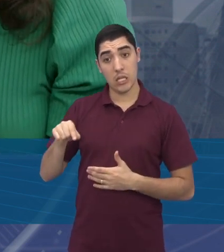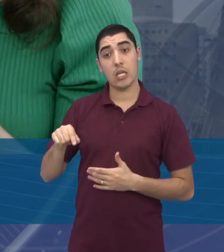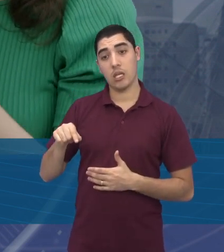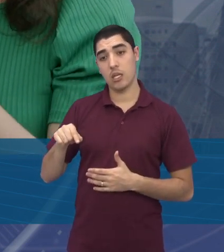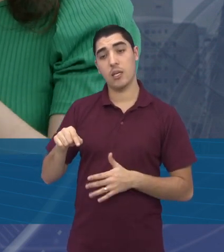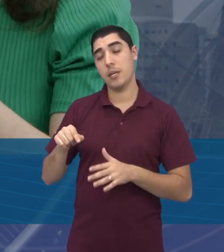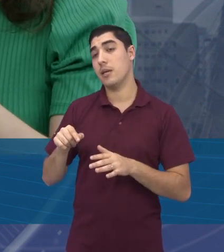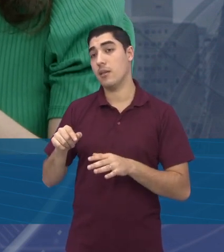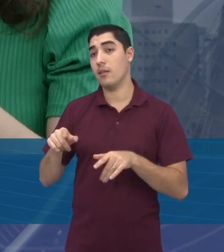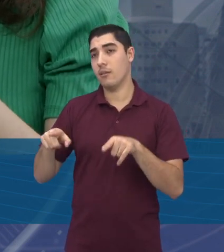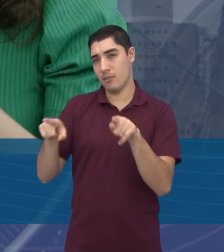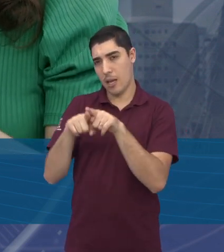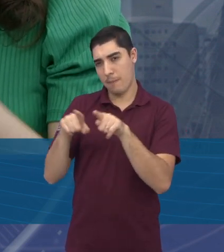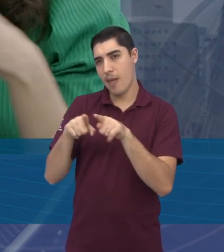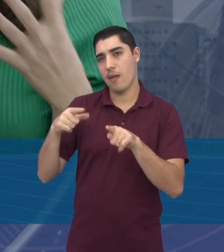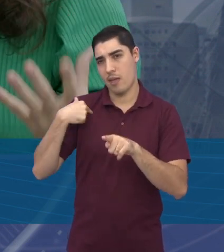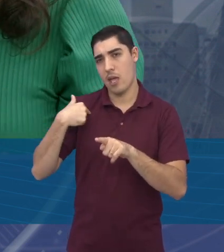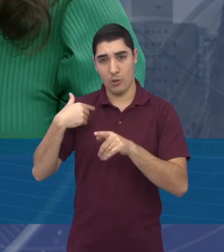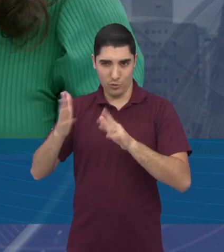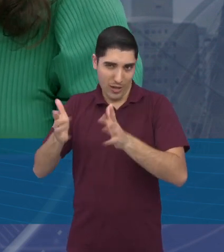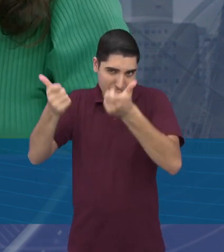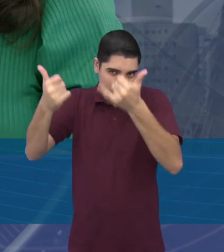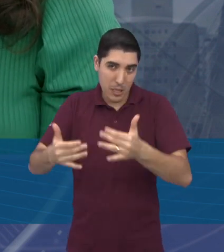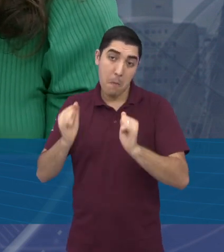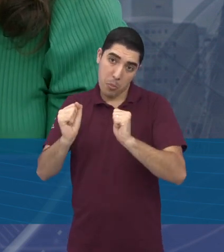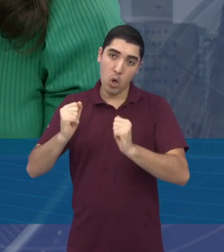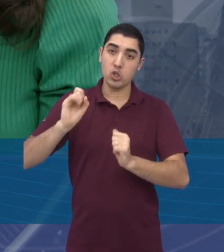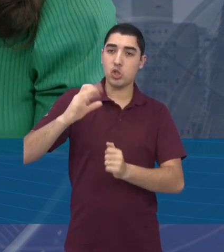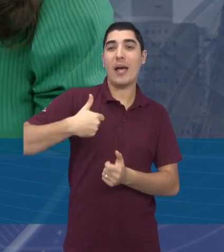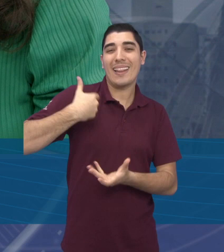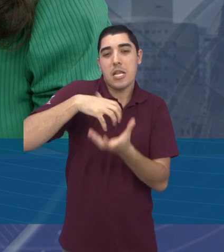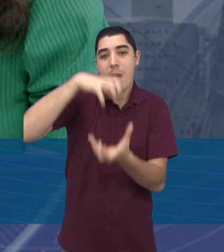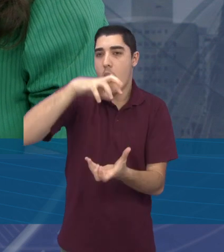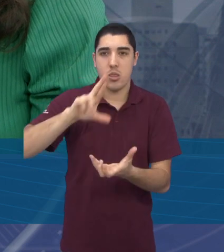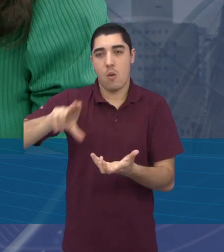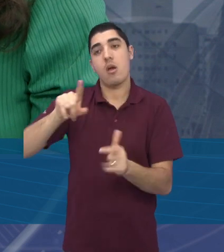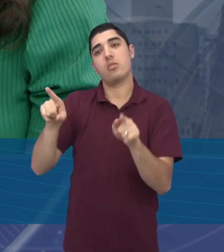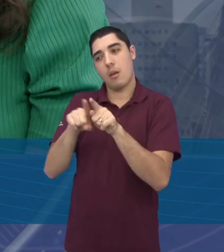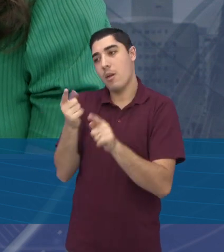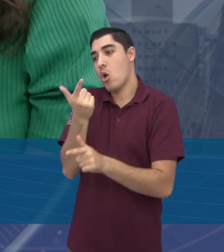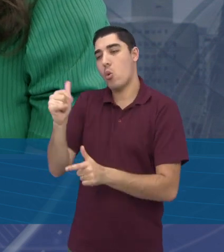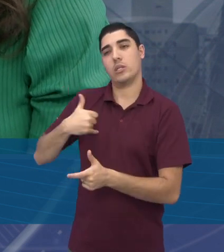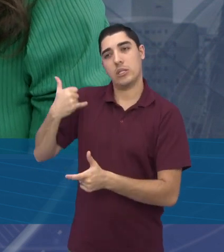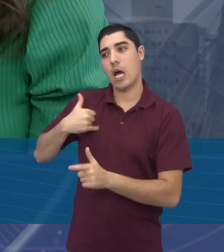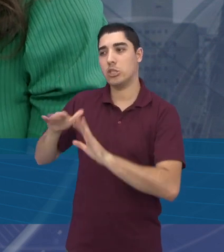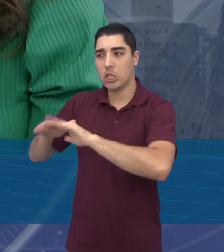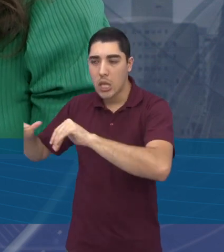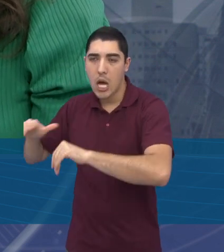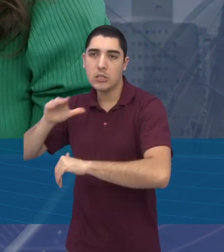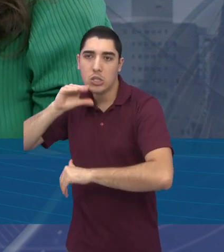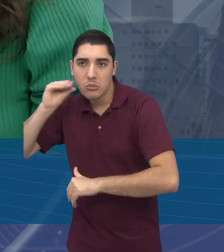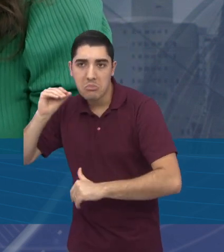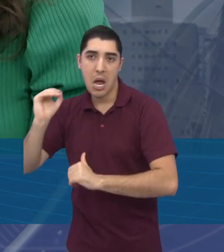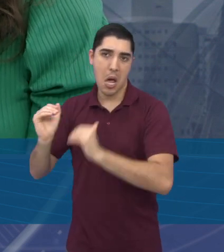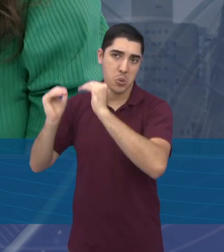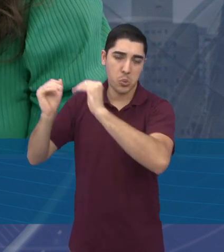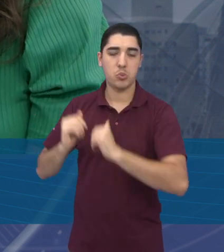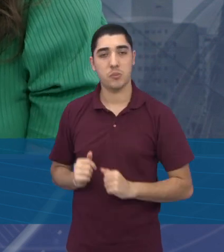inclusive, como eu mencionei, para outras fases da vida que não a fase da velhice. Uhum. E é engraçado, né,